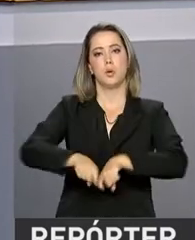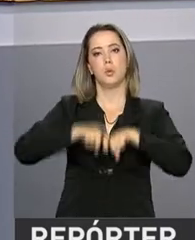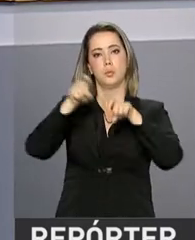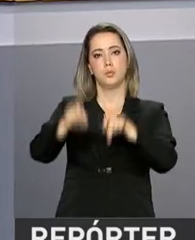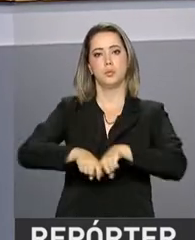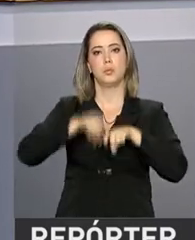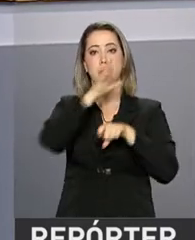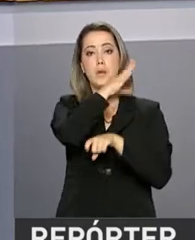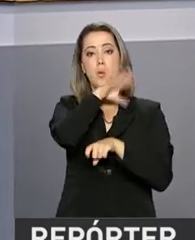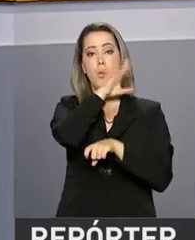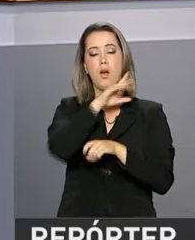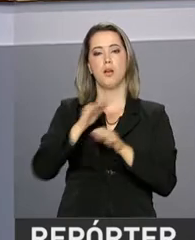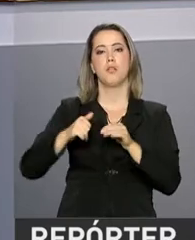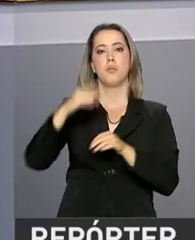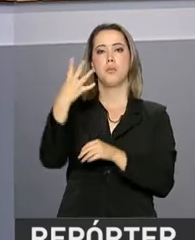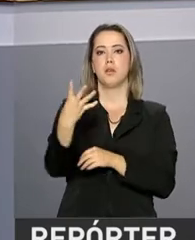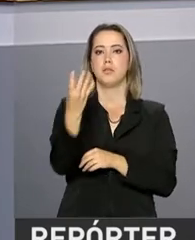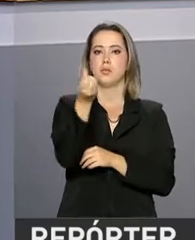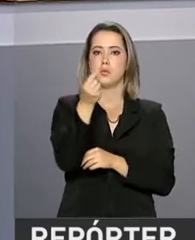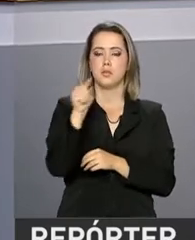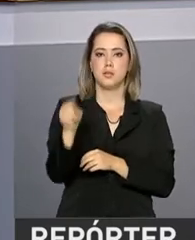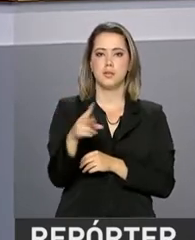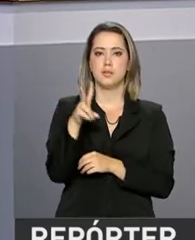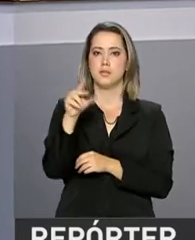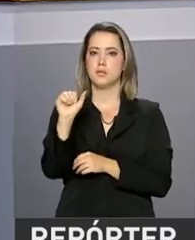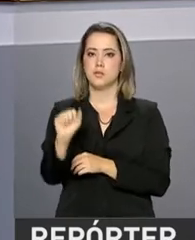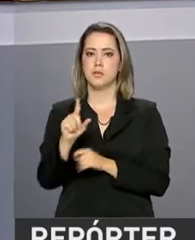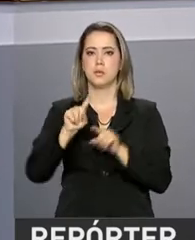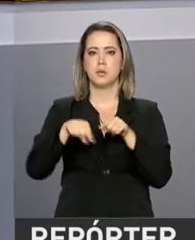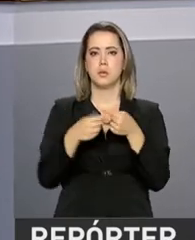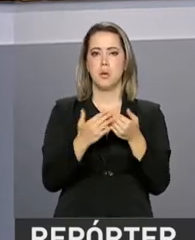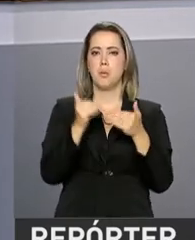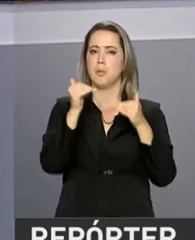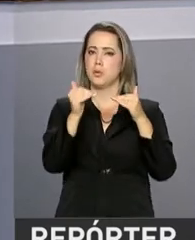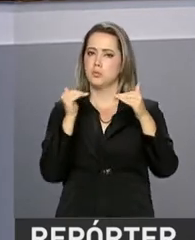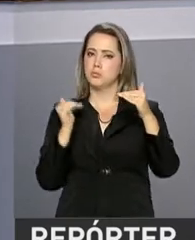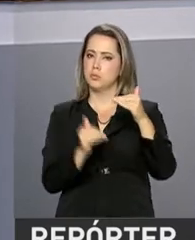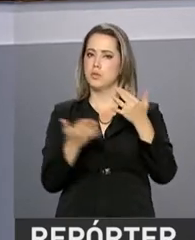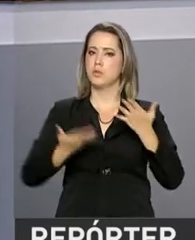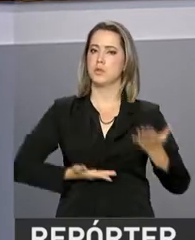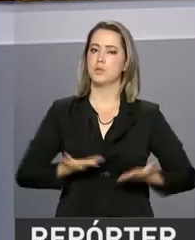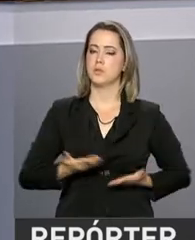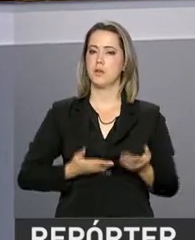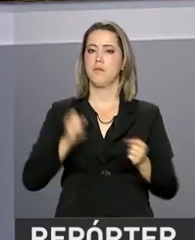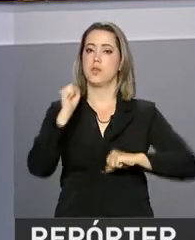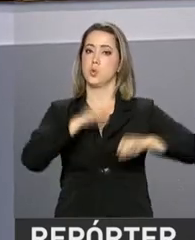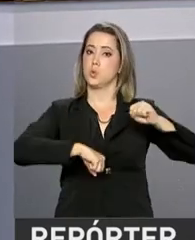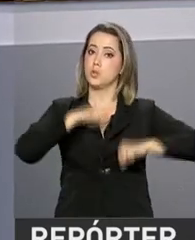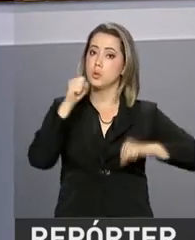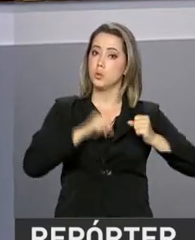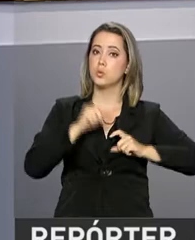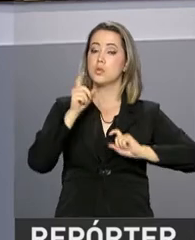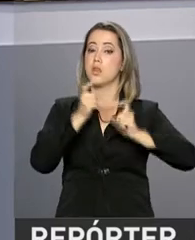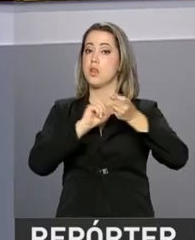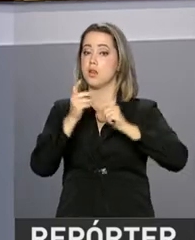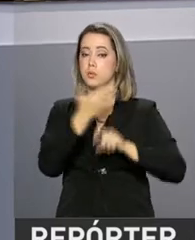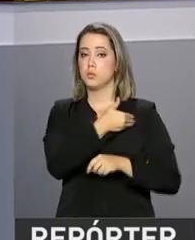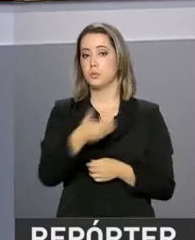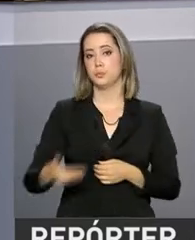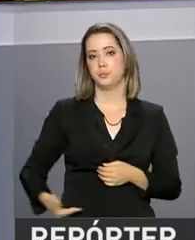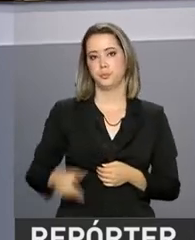com mais de 46 mil vagas seguida pelos setores de serviços indústria e administração